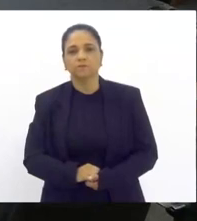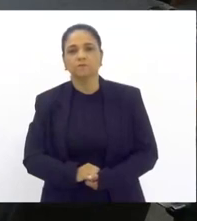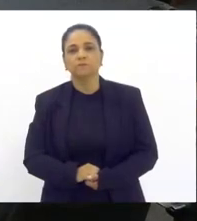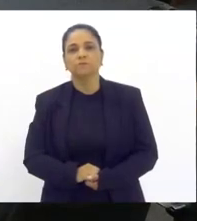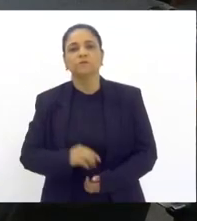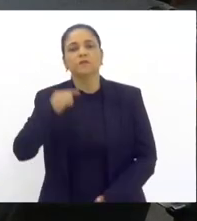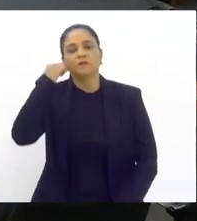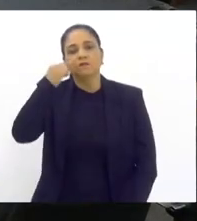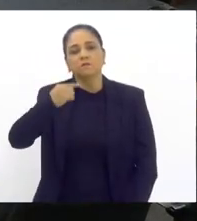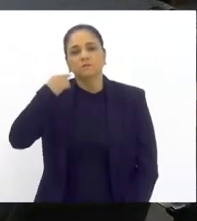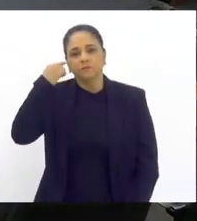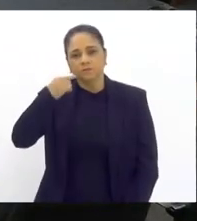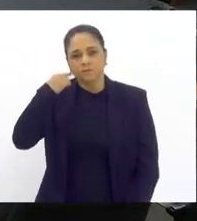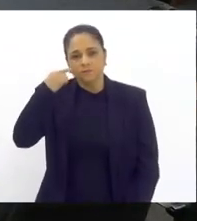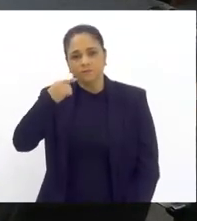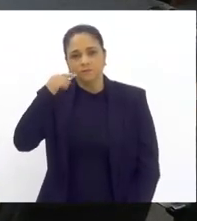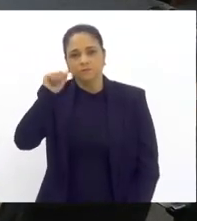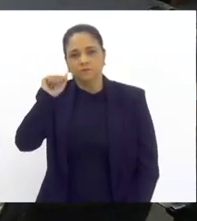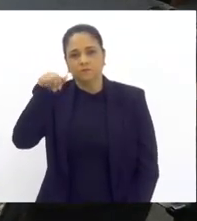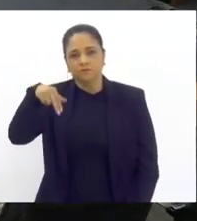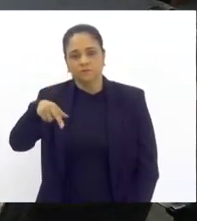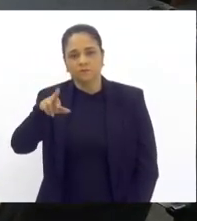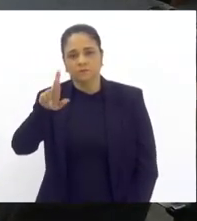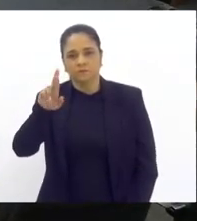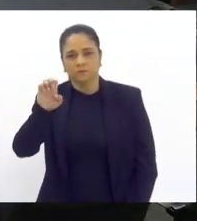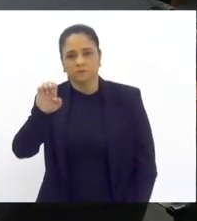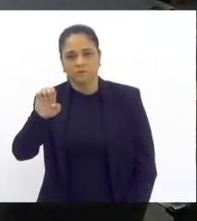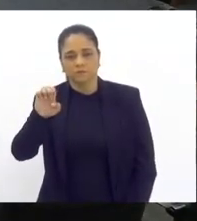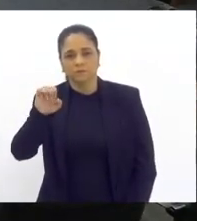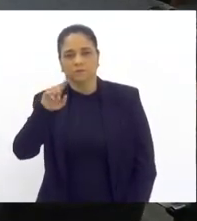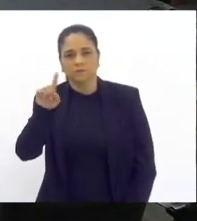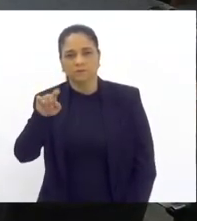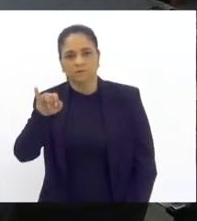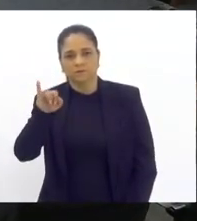Chamo o deputado Andrezinho Siciliano.